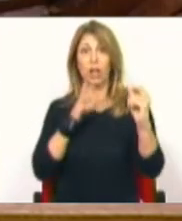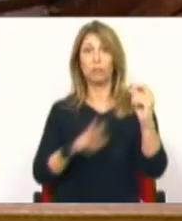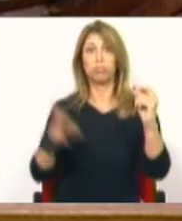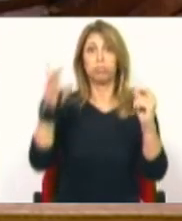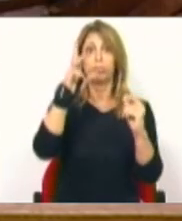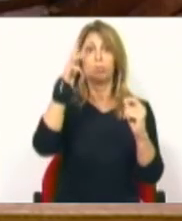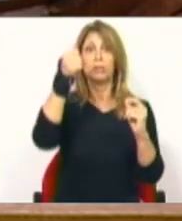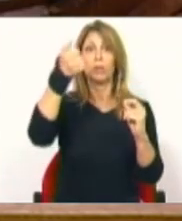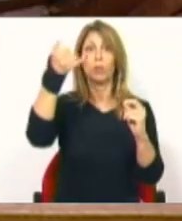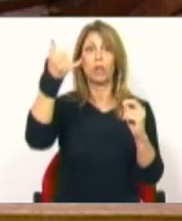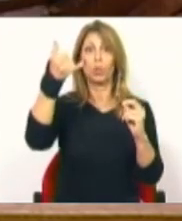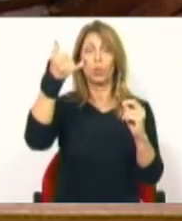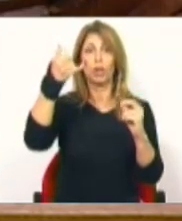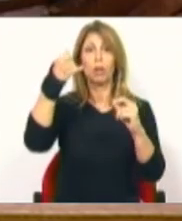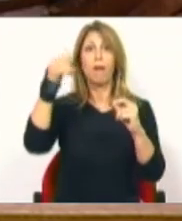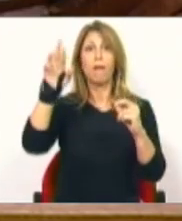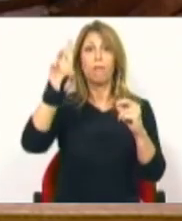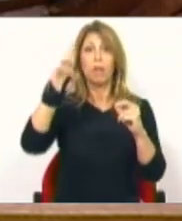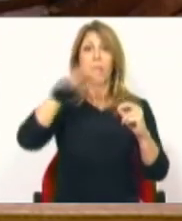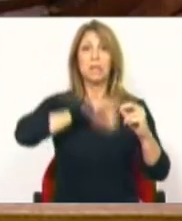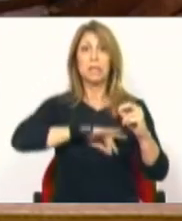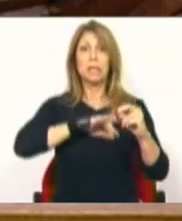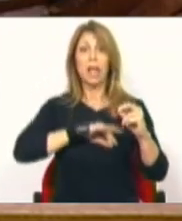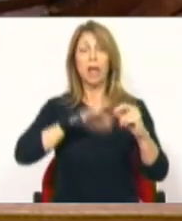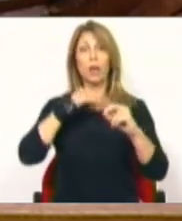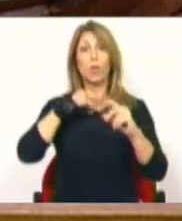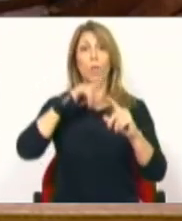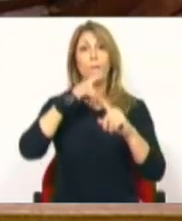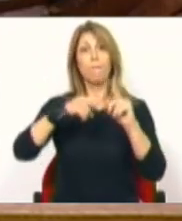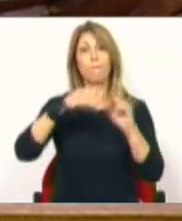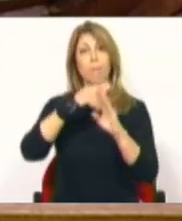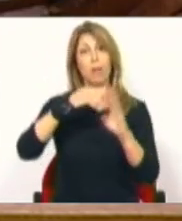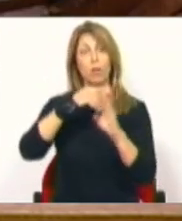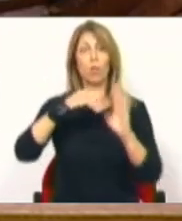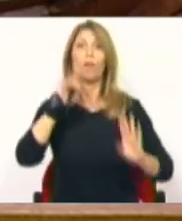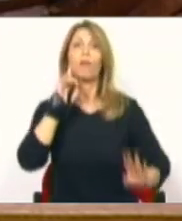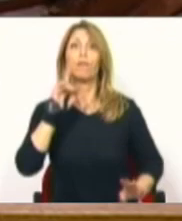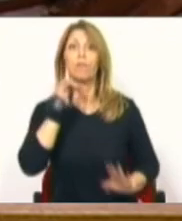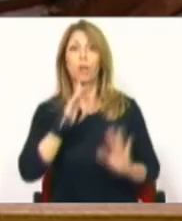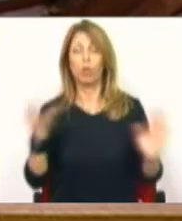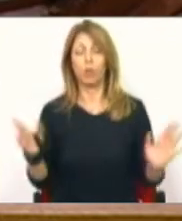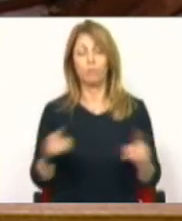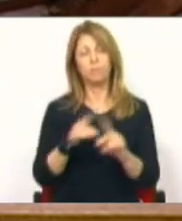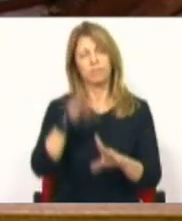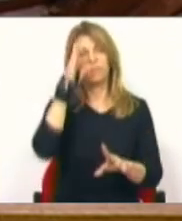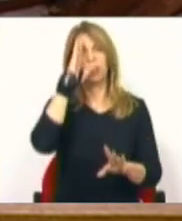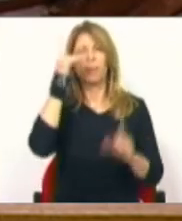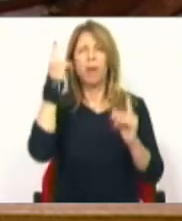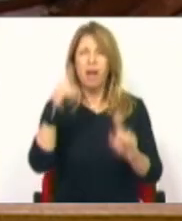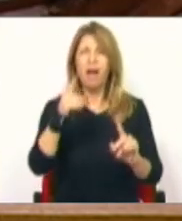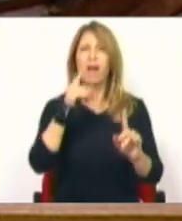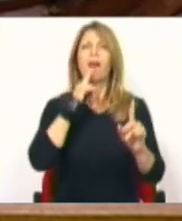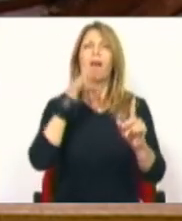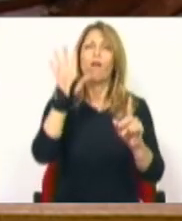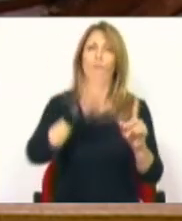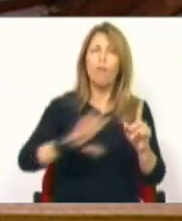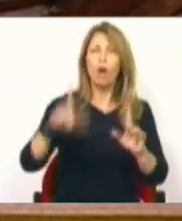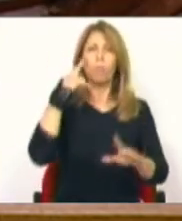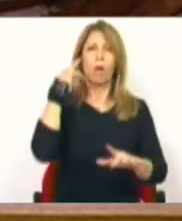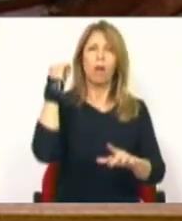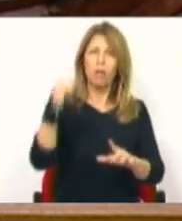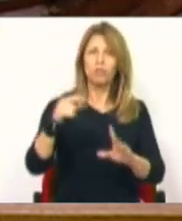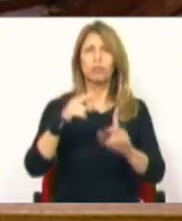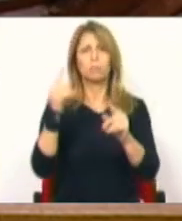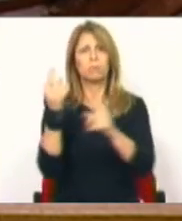o valor do salário médio. Já sabemos que há muitos modos de atacar este problema, com medidas fiscais e com contratação